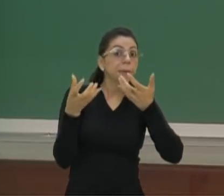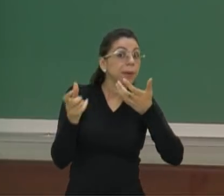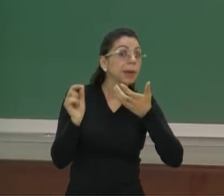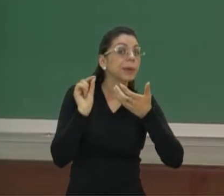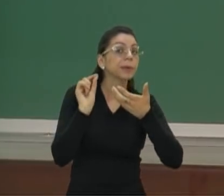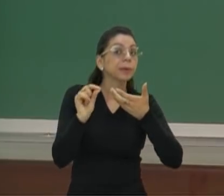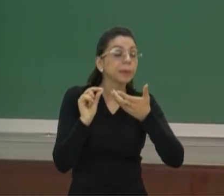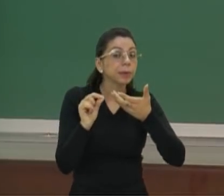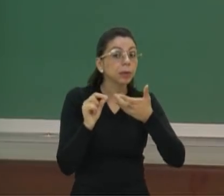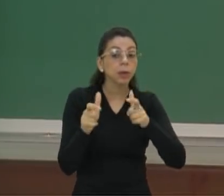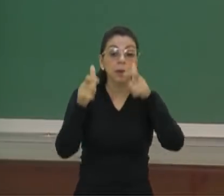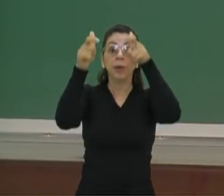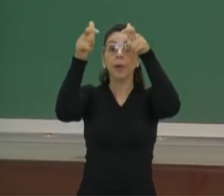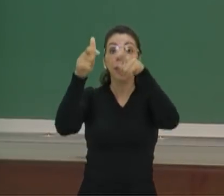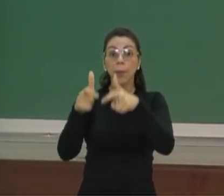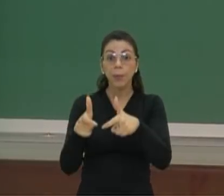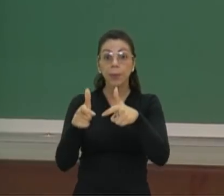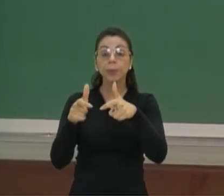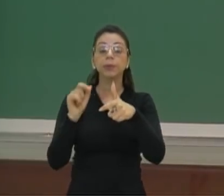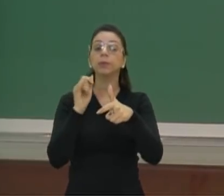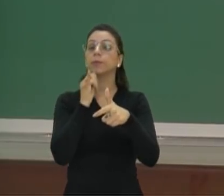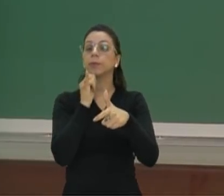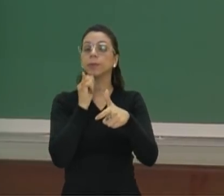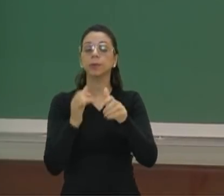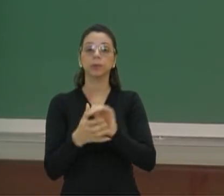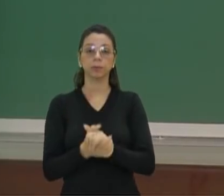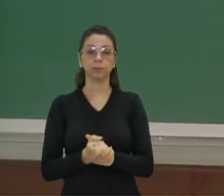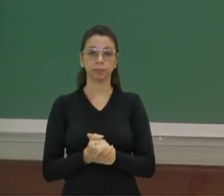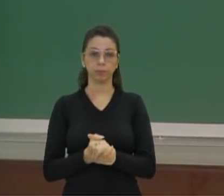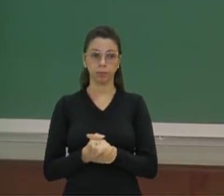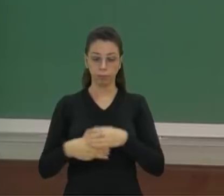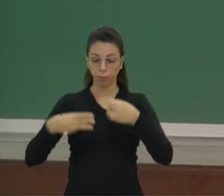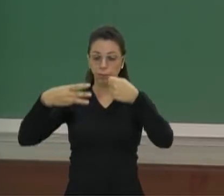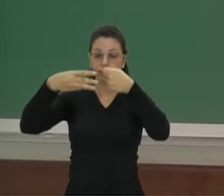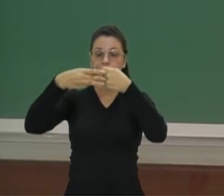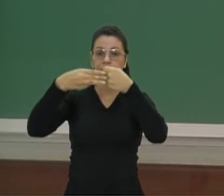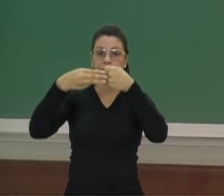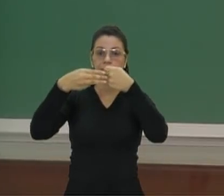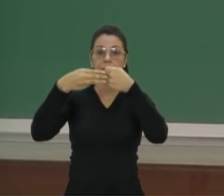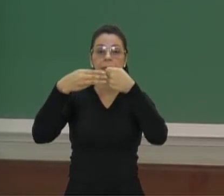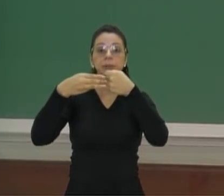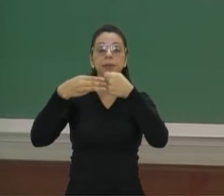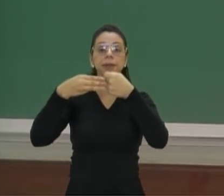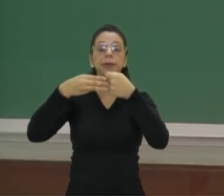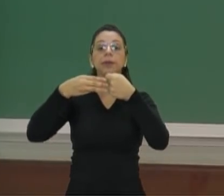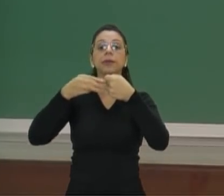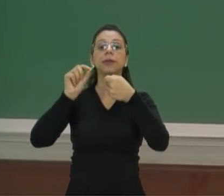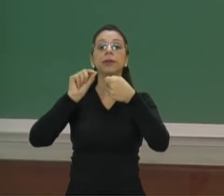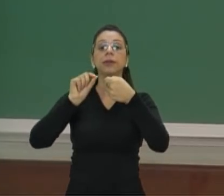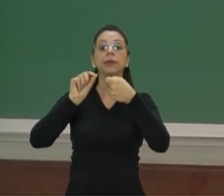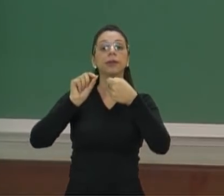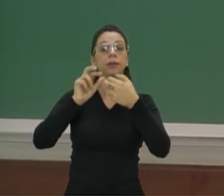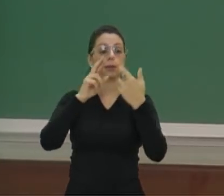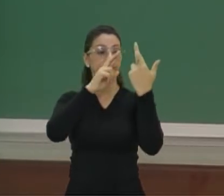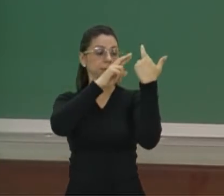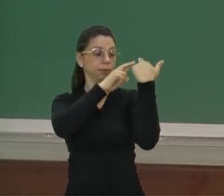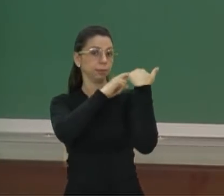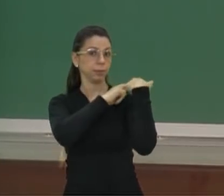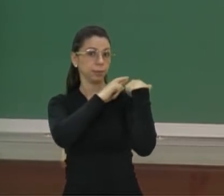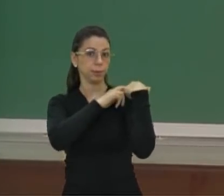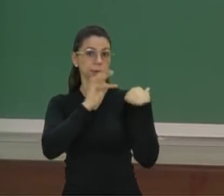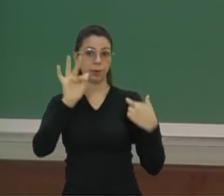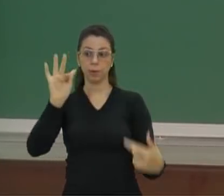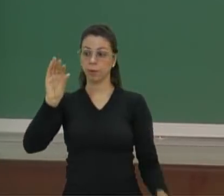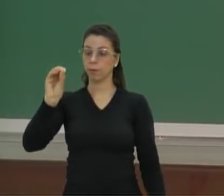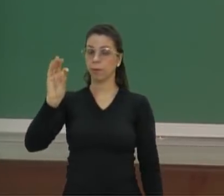conte aonde que fica, por exemplo, a célula responsável, o fotorreceptor